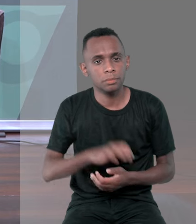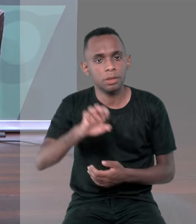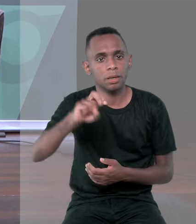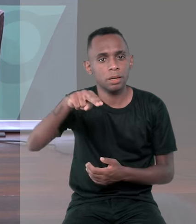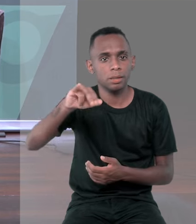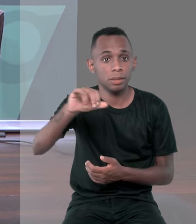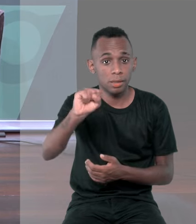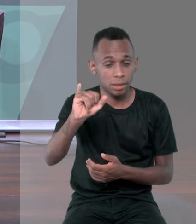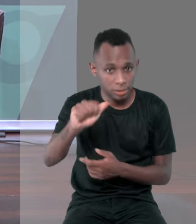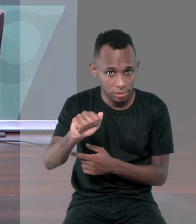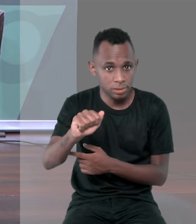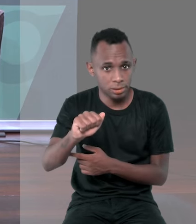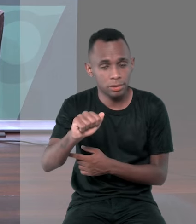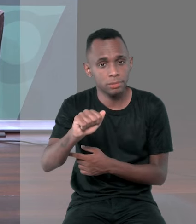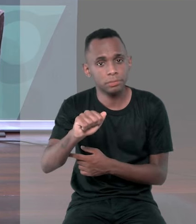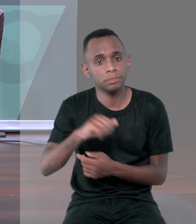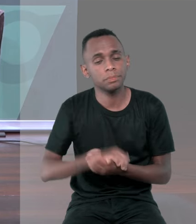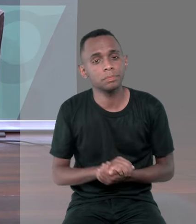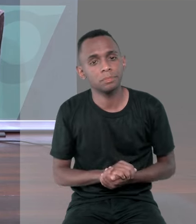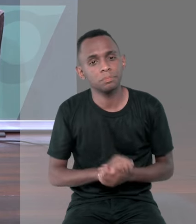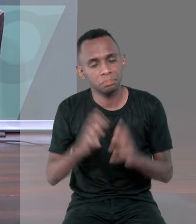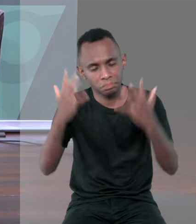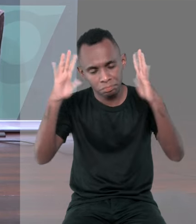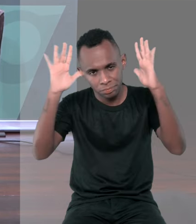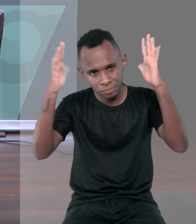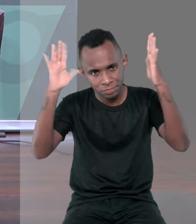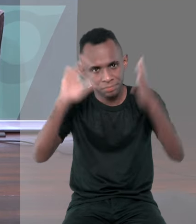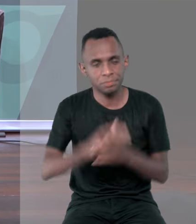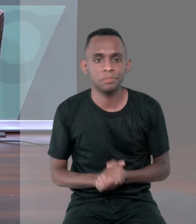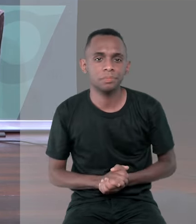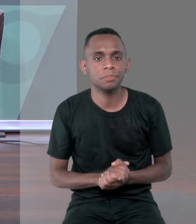Enisa Moura Bretas Chaves de Oliveira.